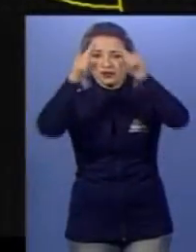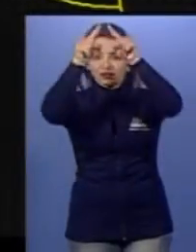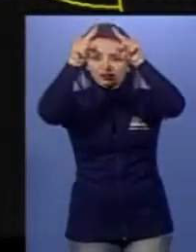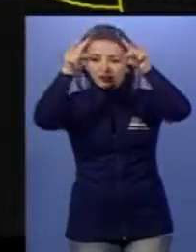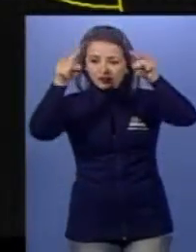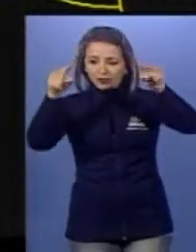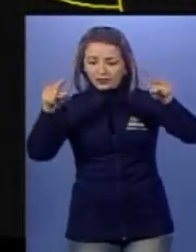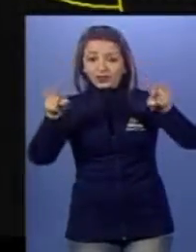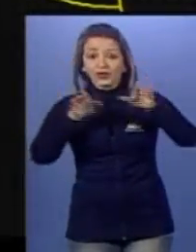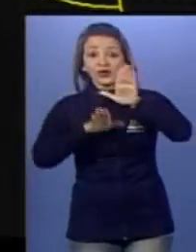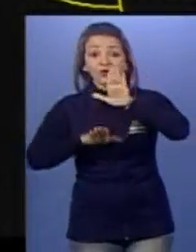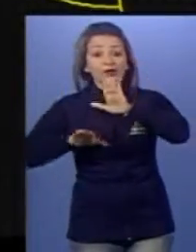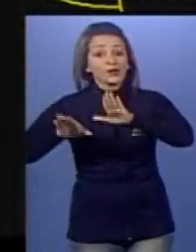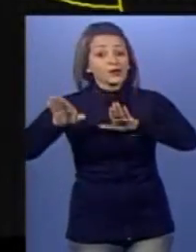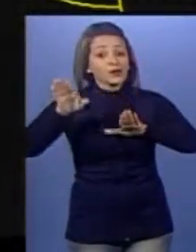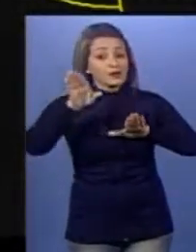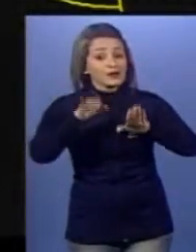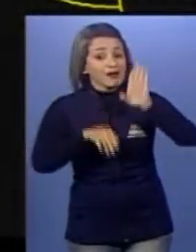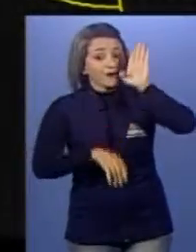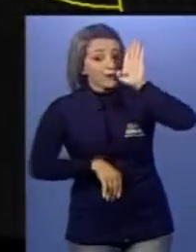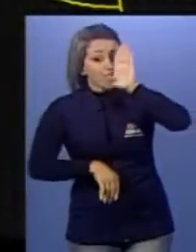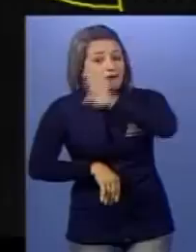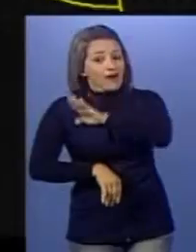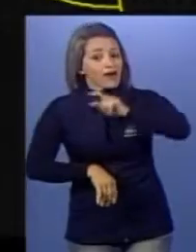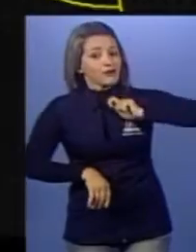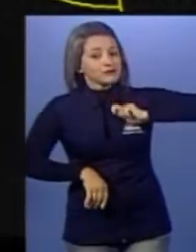cuidado com as maldades de